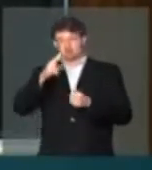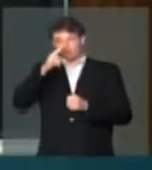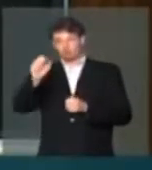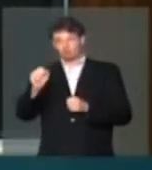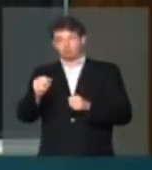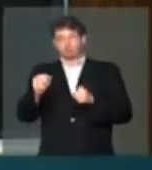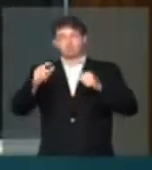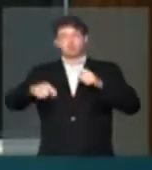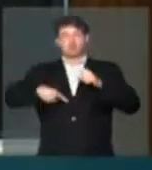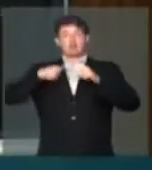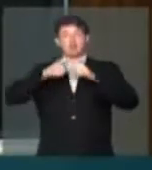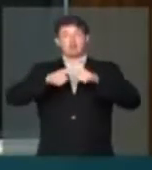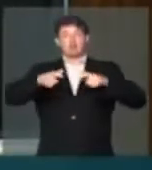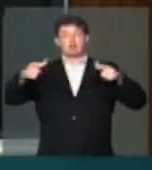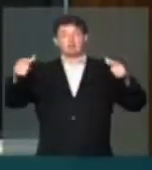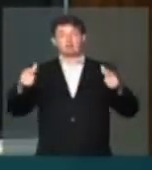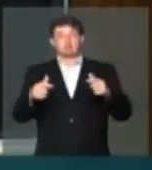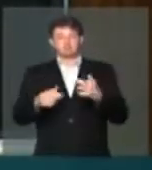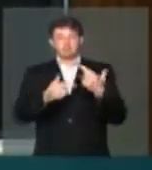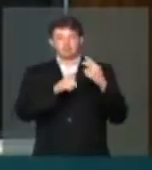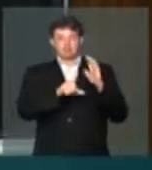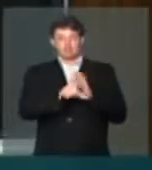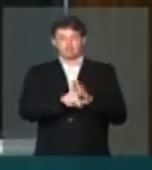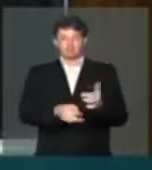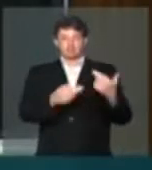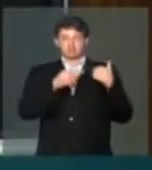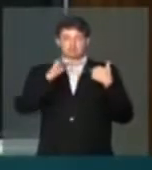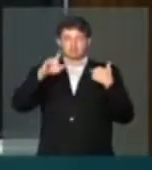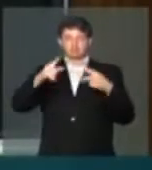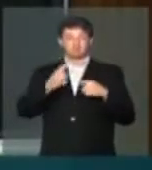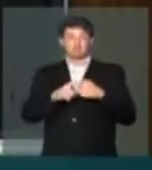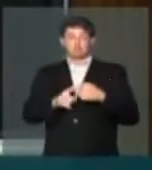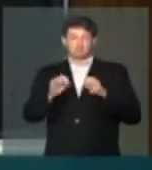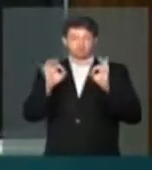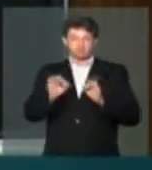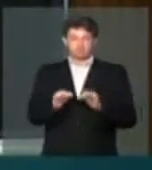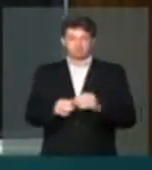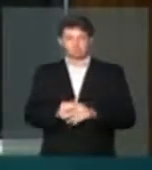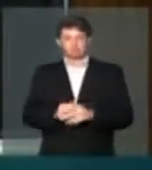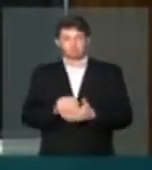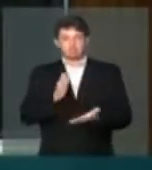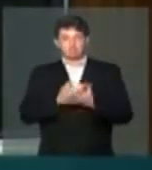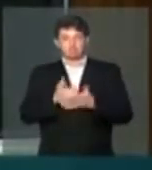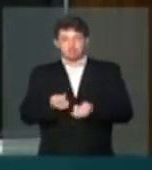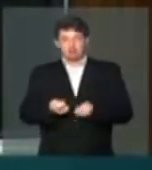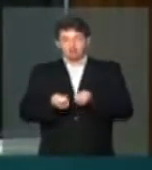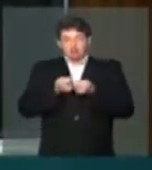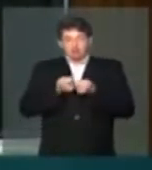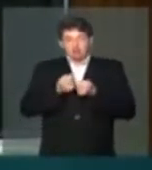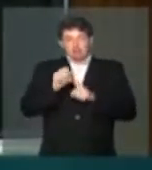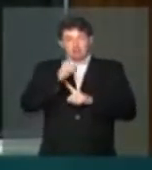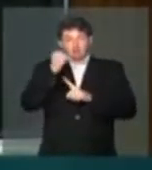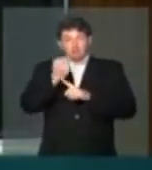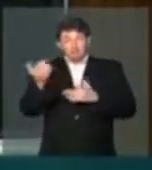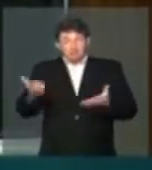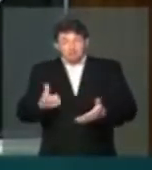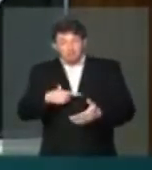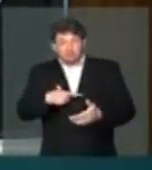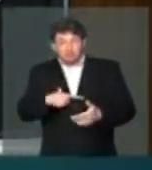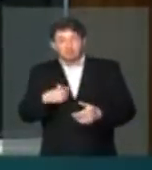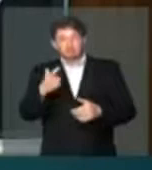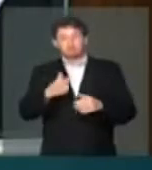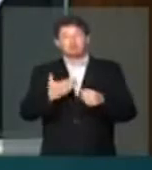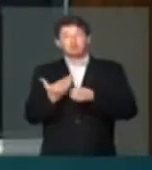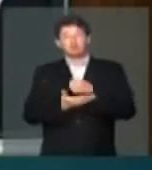fortalecimento e da ampliação da Lei de Responsabilidade Fiscal, pois, sem dúvida, parte do arroxo fiscal que a sociedade vivencia hoje tem